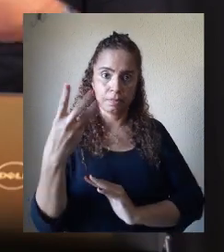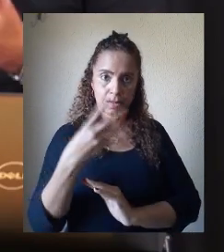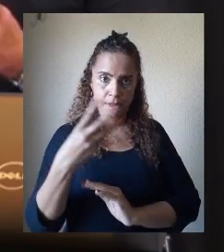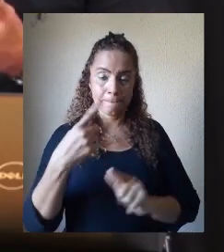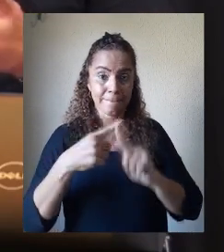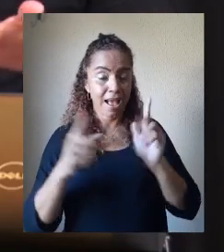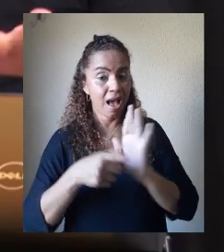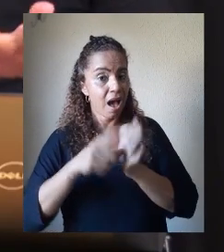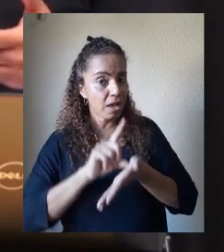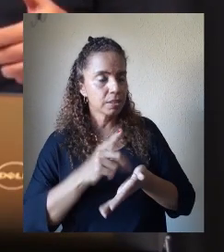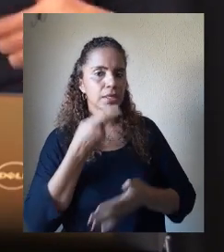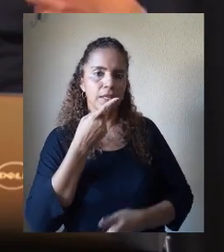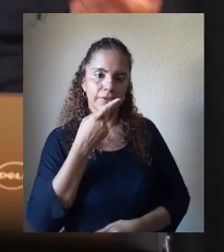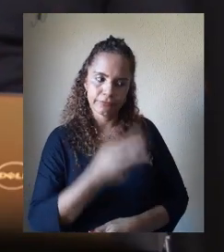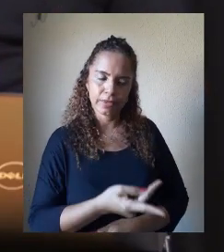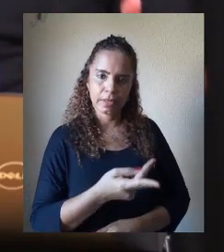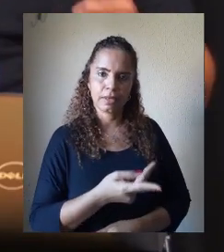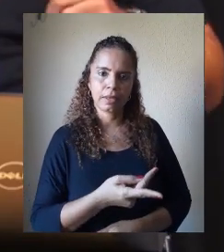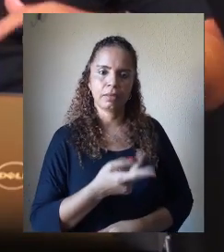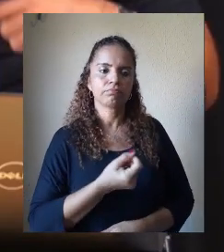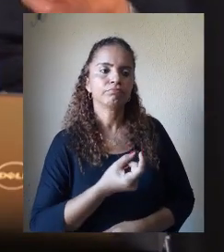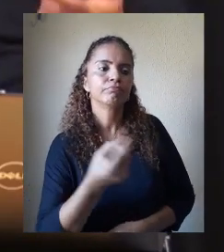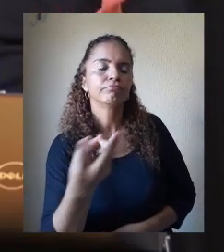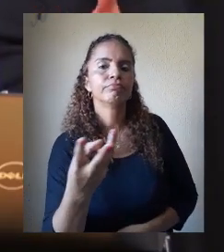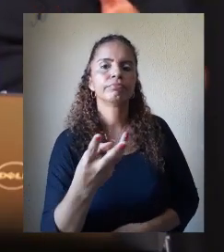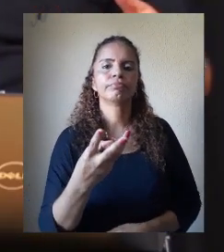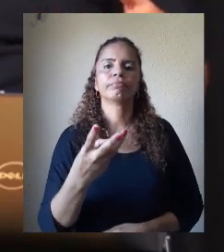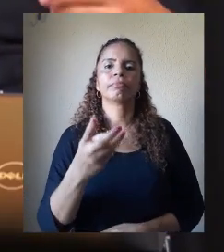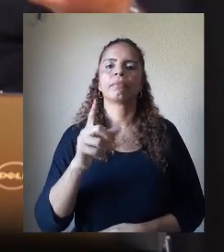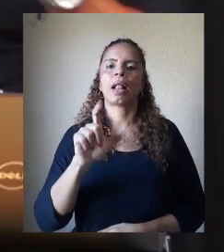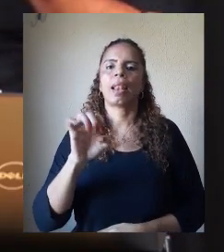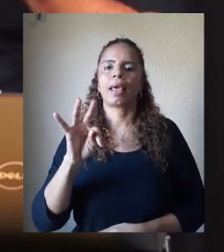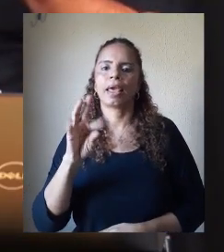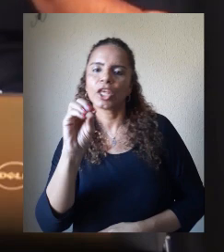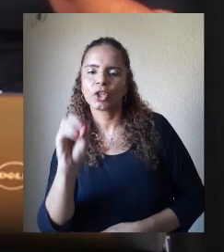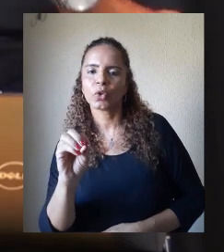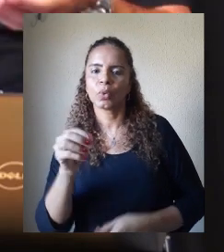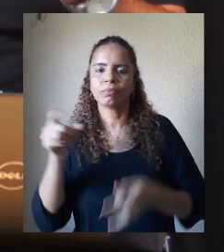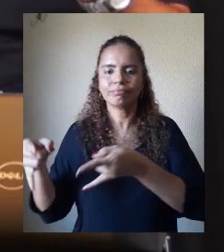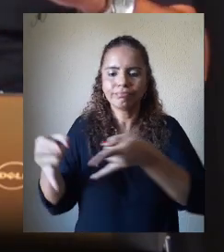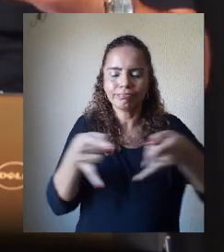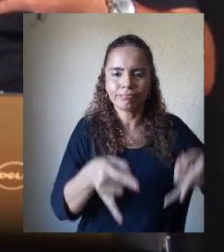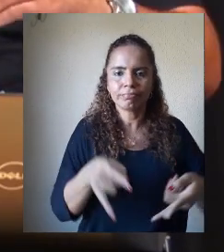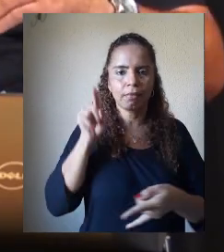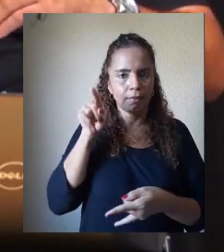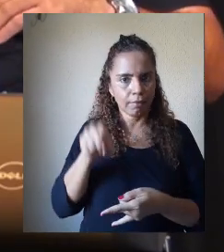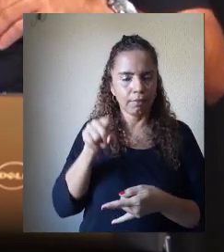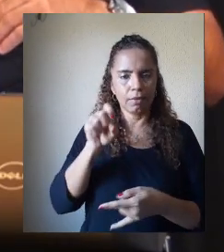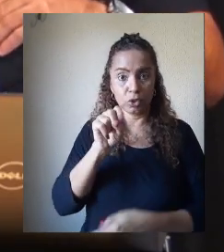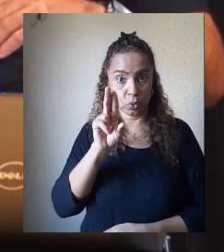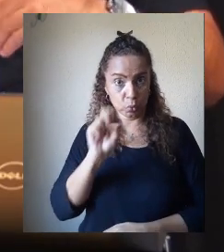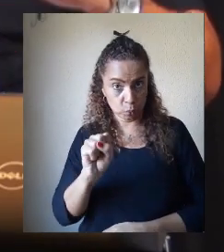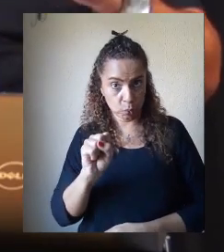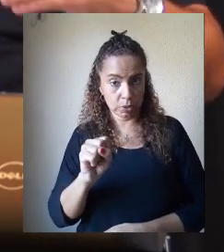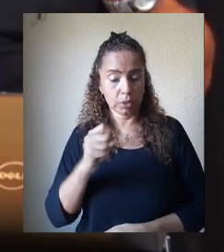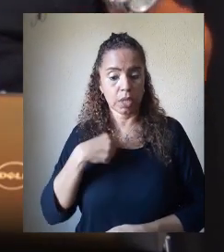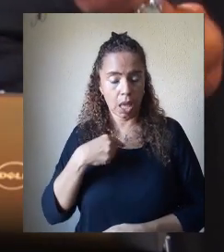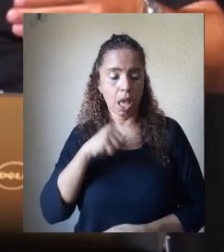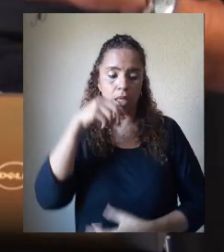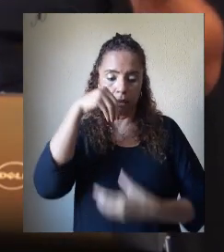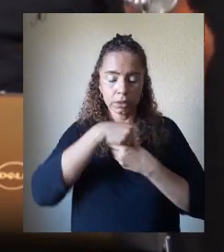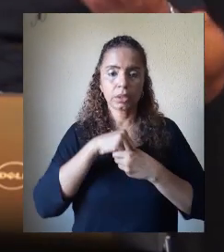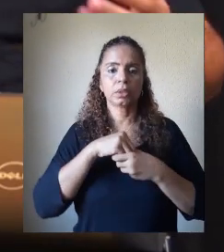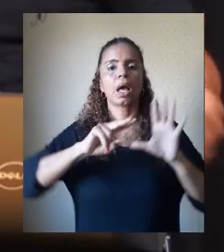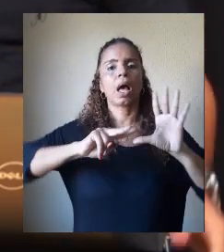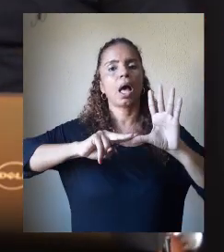queria pontuar que essa questão da disponibilidade de leitos, da capacidade do SUS, e aí é uma posição do sindicato que a gente tem